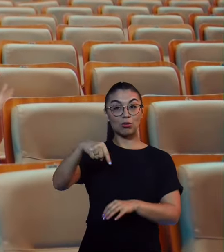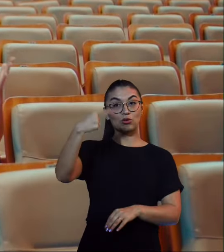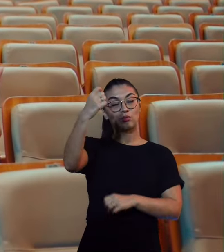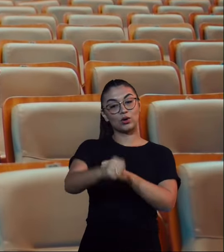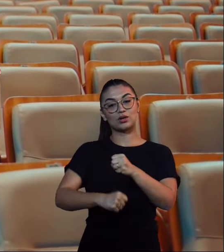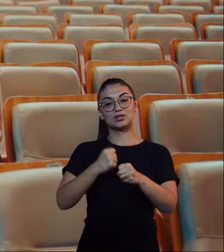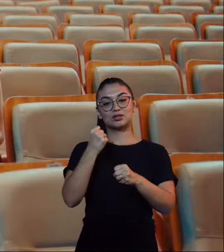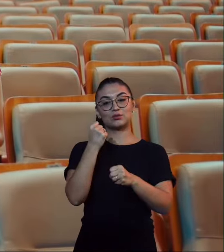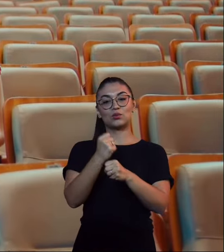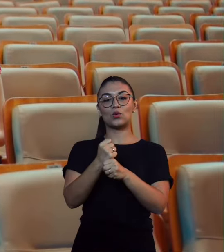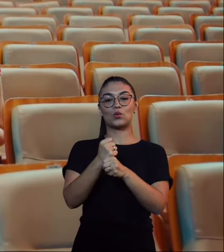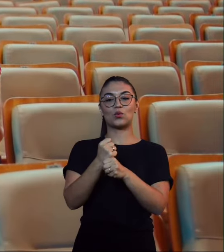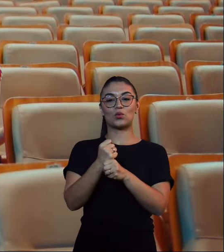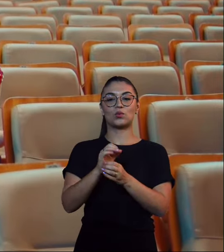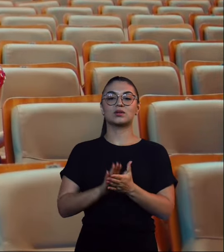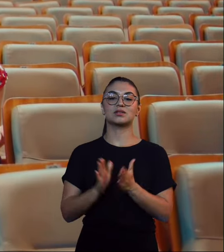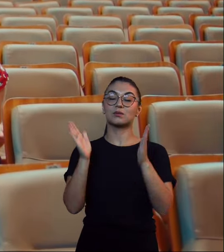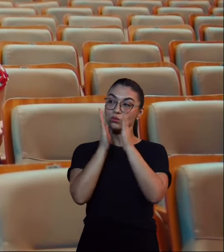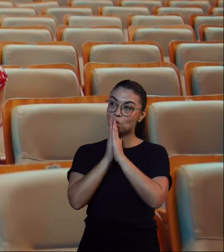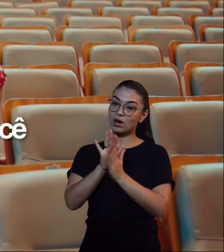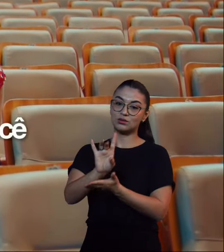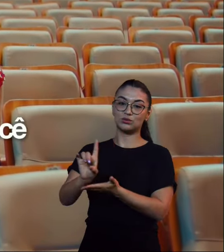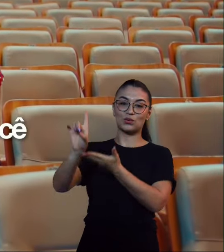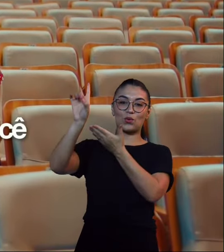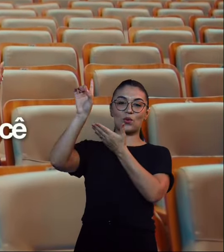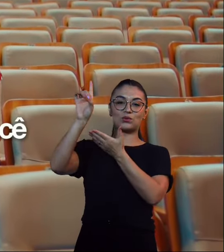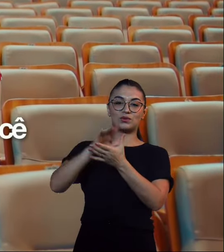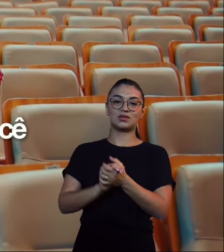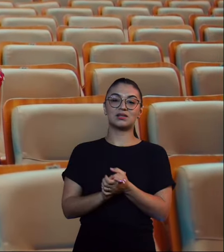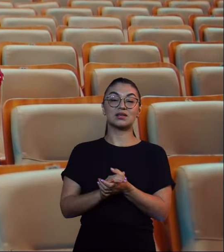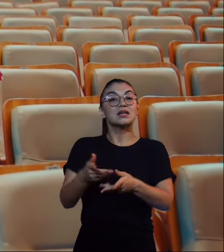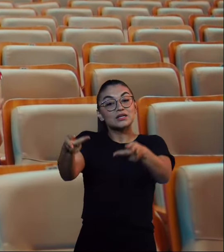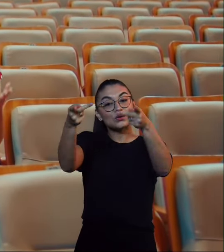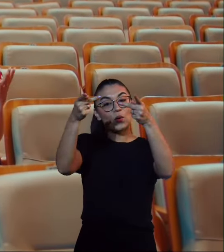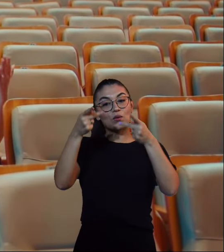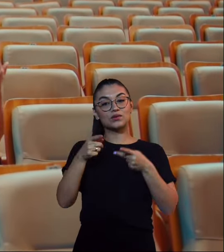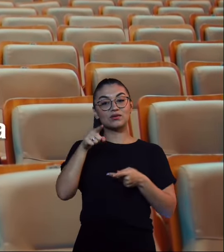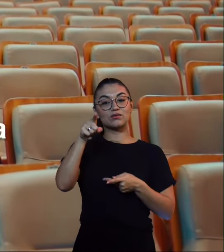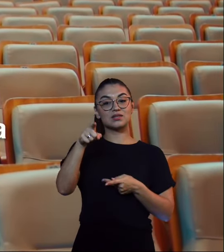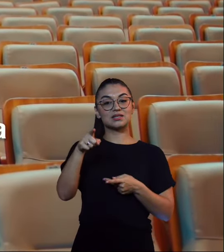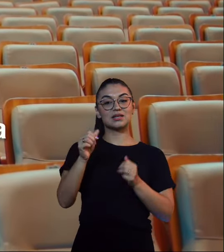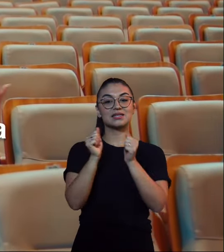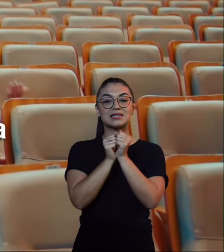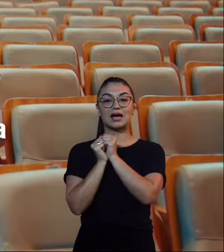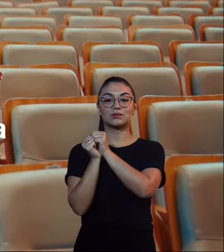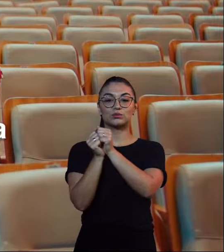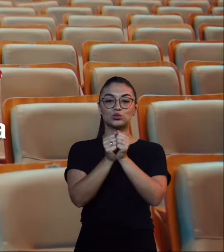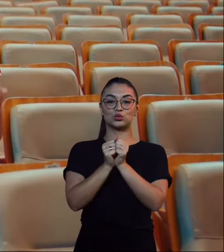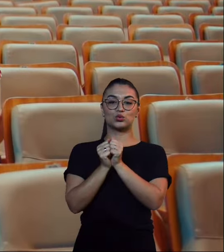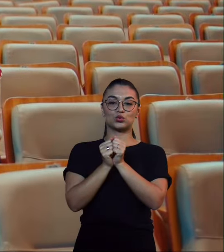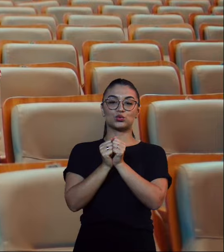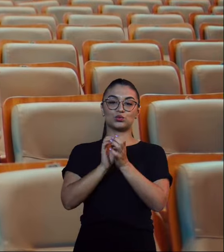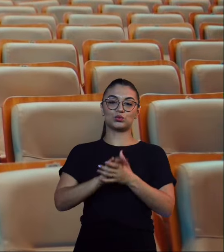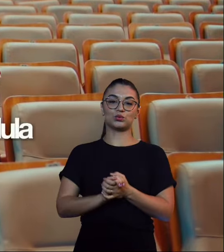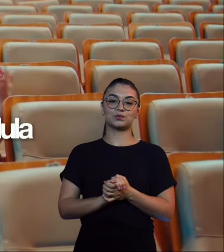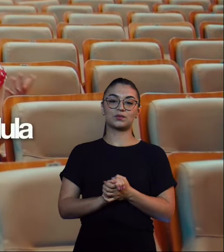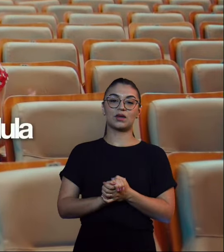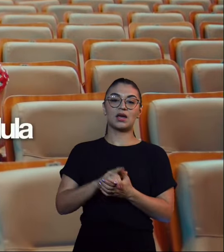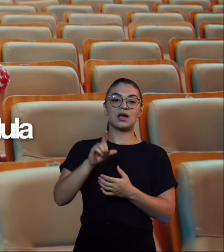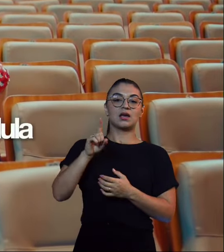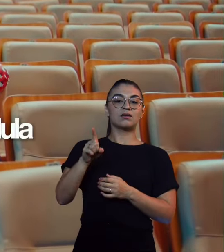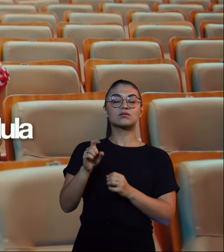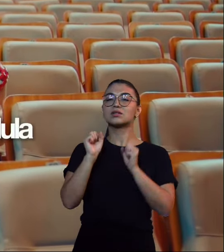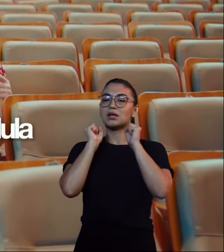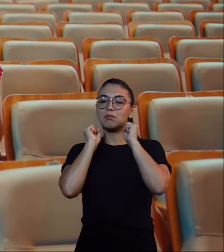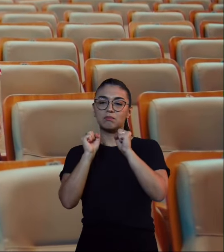bem direcionado por Deus. Mas além de tudo isso, a gente também quer convidar você para você fazer parte das programações da sua etária. Lá você vai ter a oportunidade de